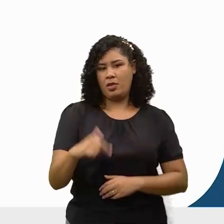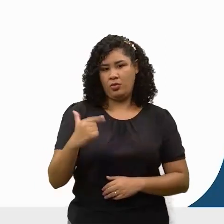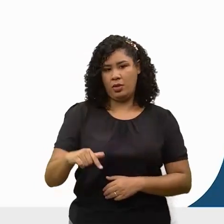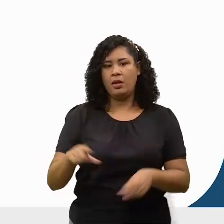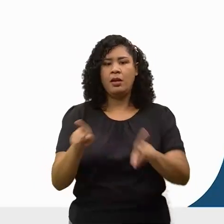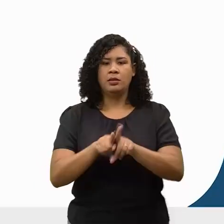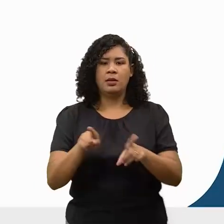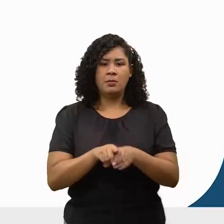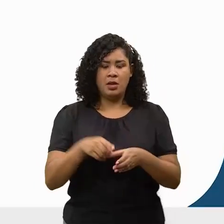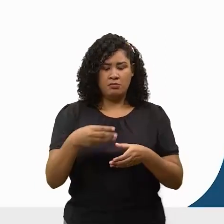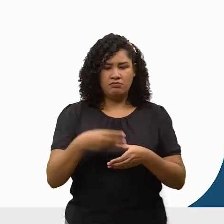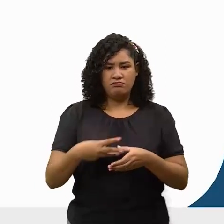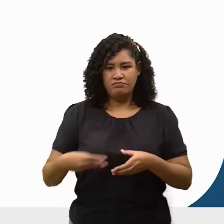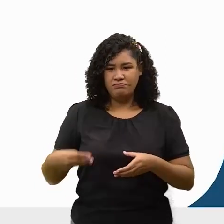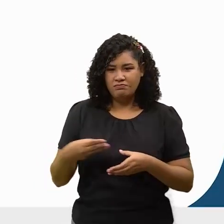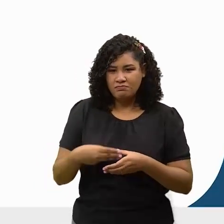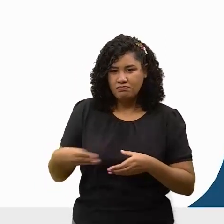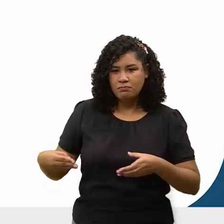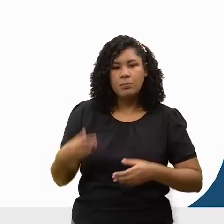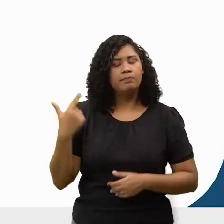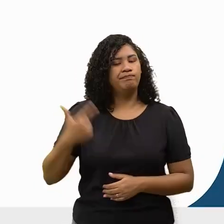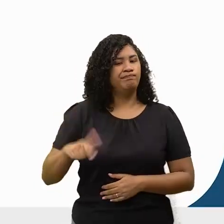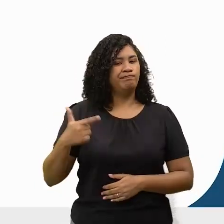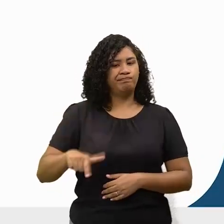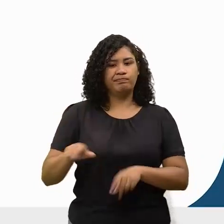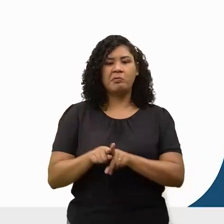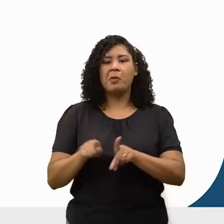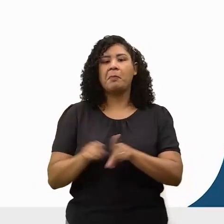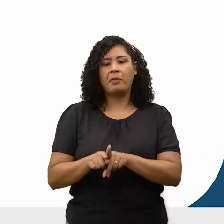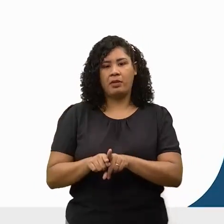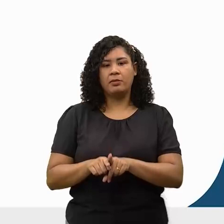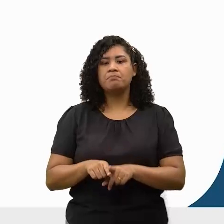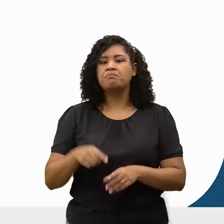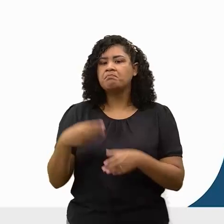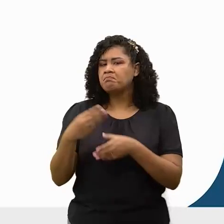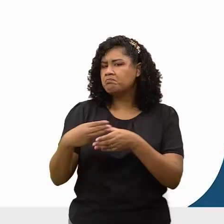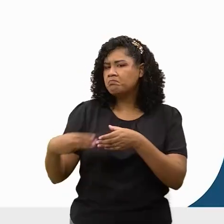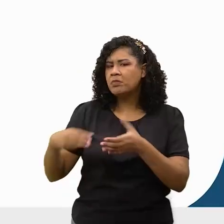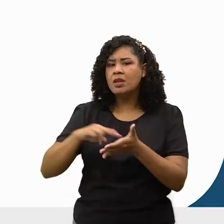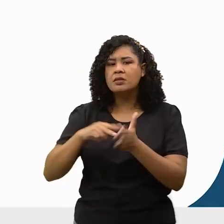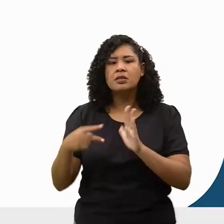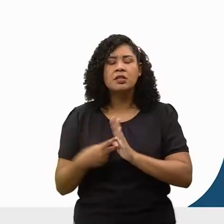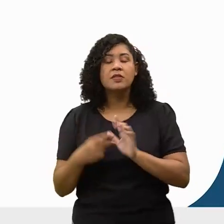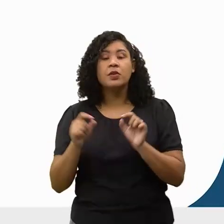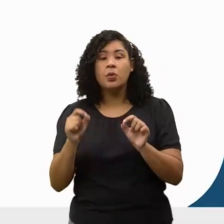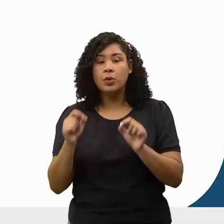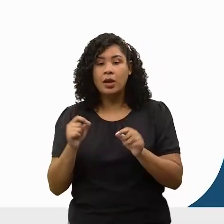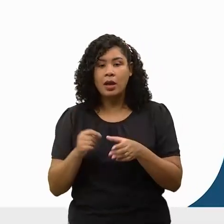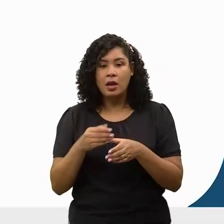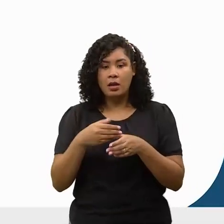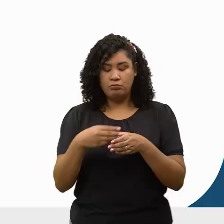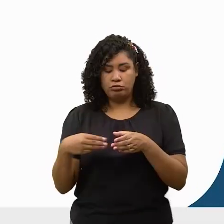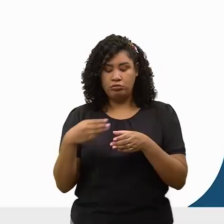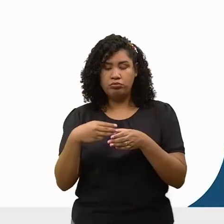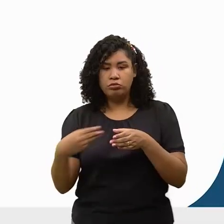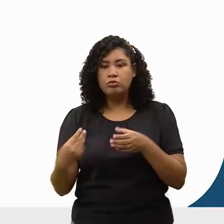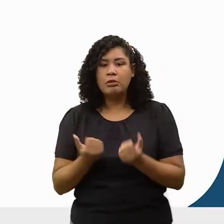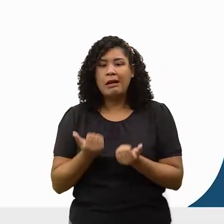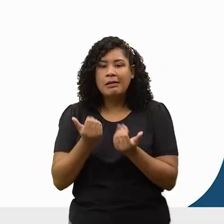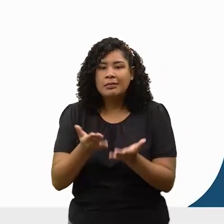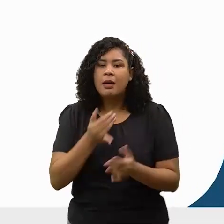vai possuir as mitocôndrias. Mitocôndria é o quê? Uma organela que vai gerar